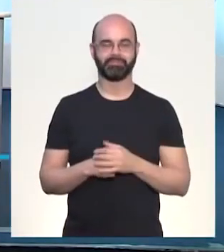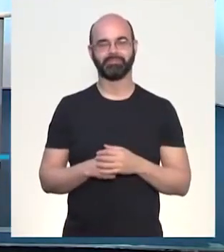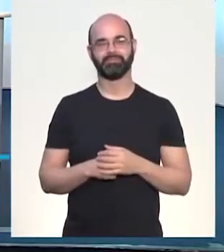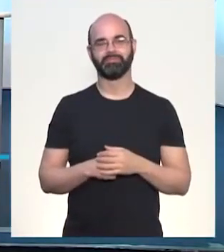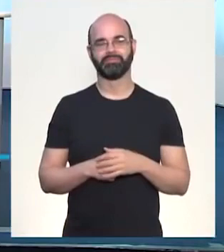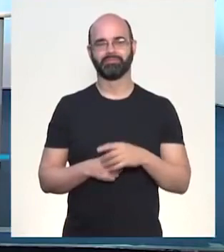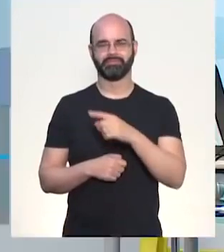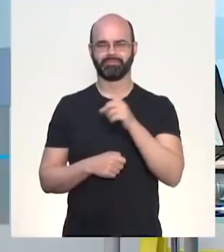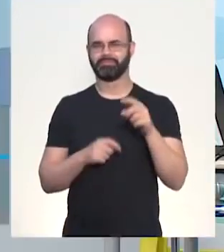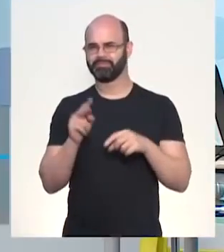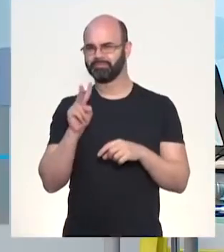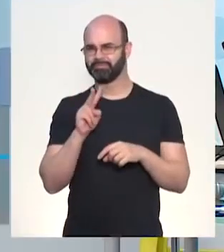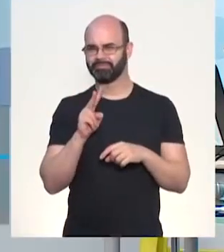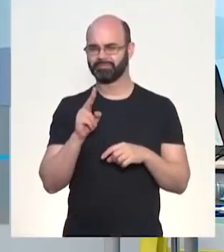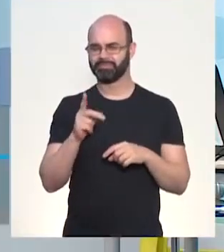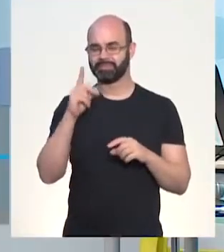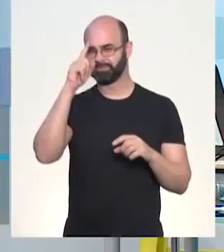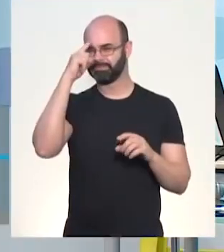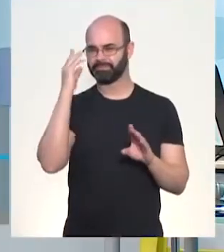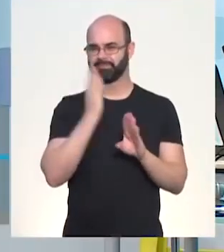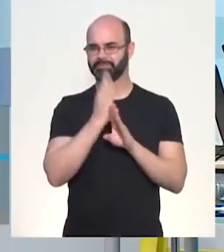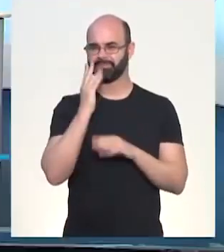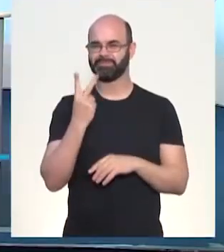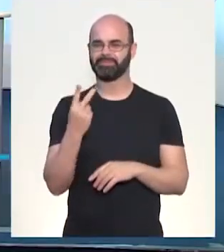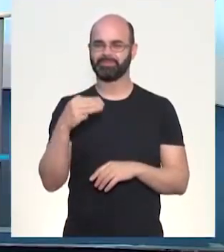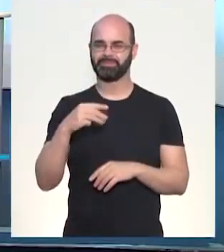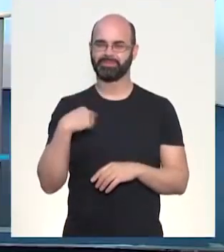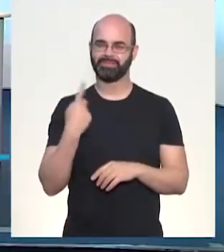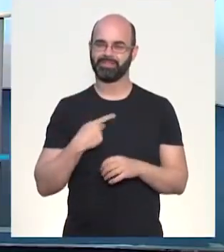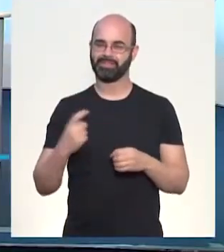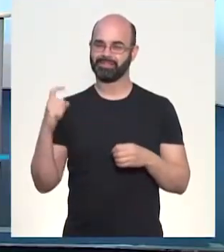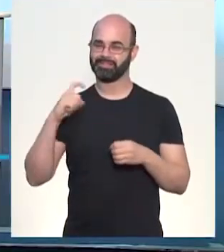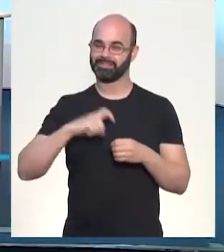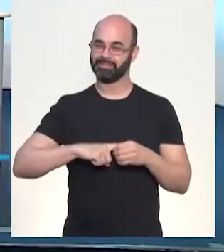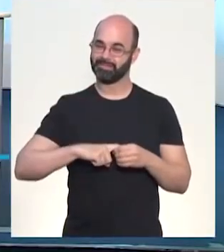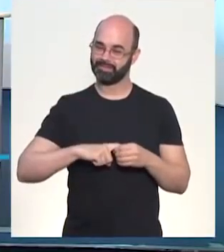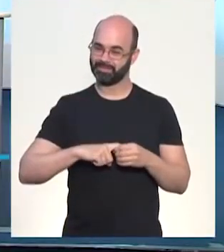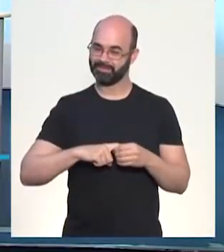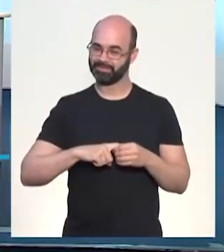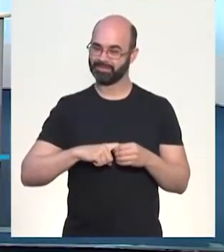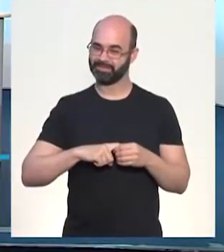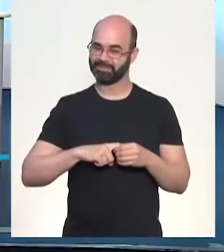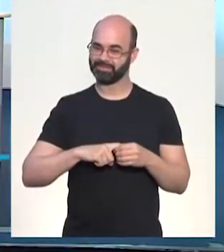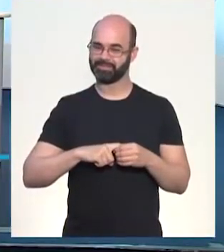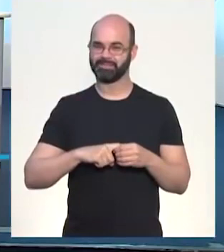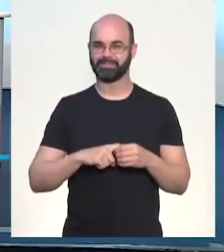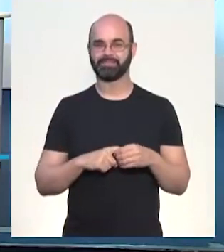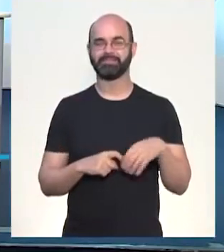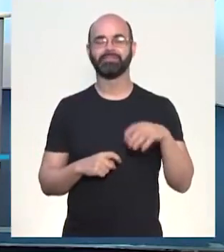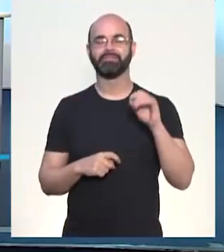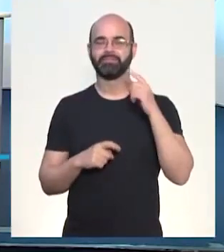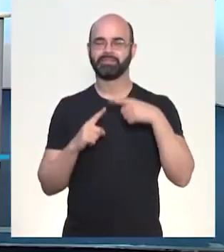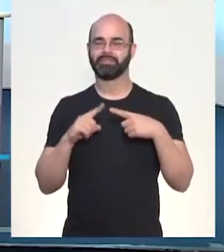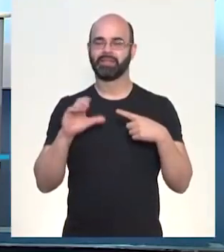essas aí você já consegue matar a charada. 2 Fechou. minutinhos e a gente já retorna. Manda se o Carlos